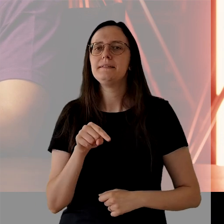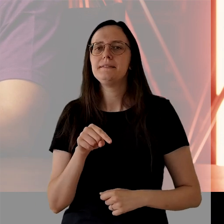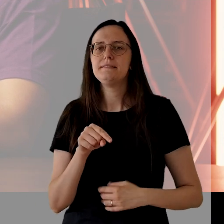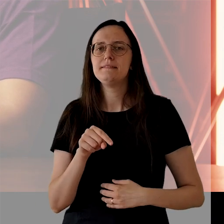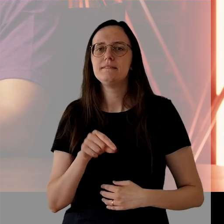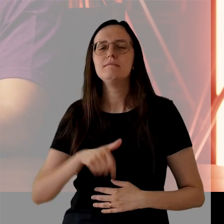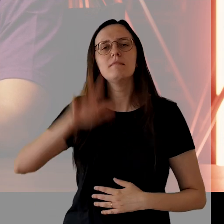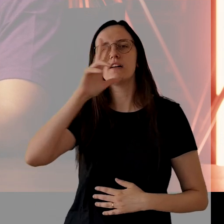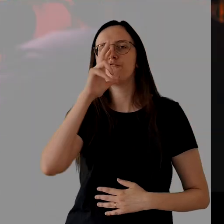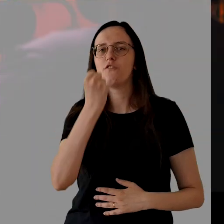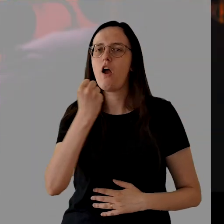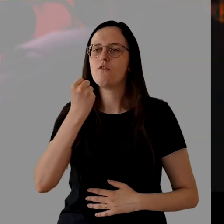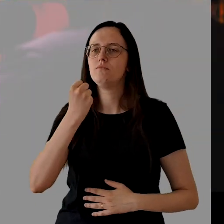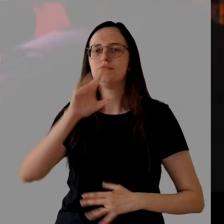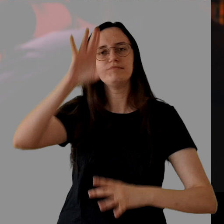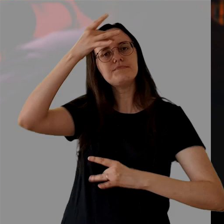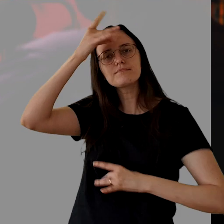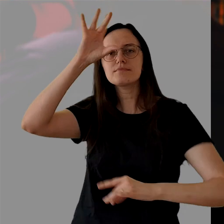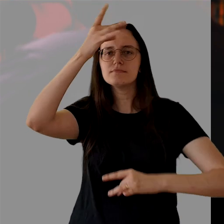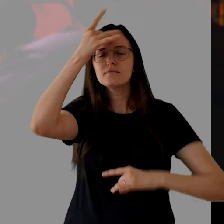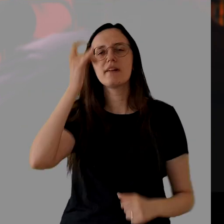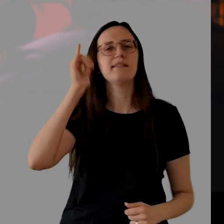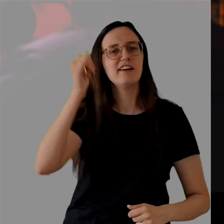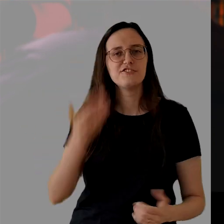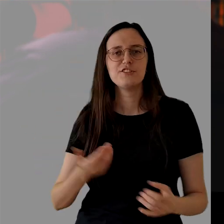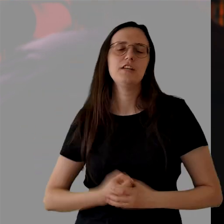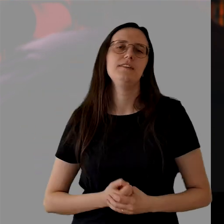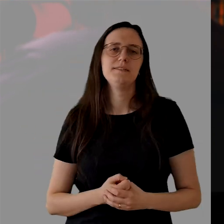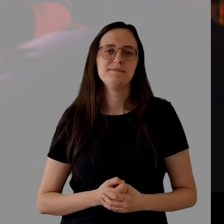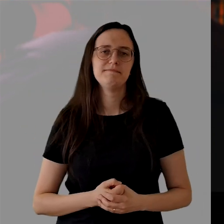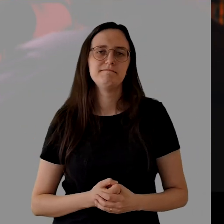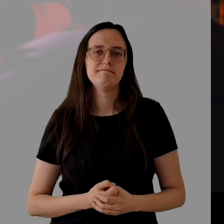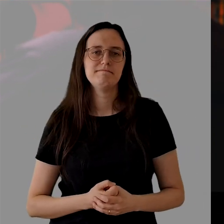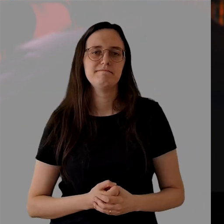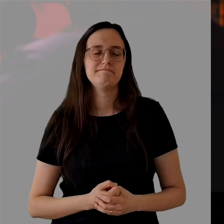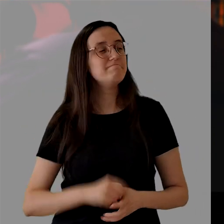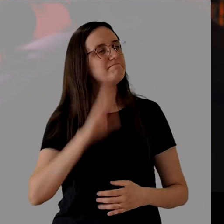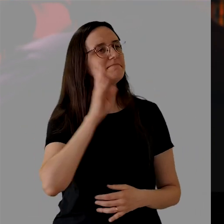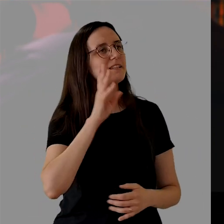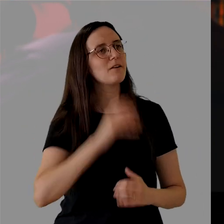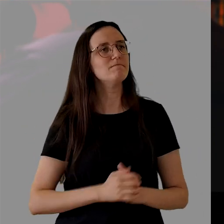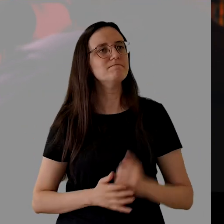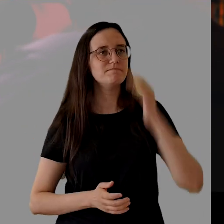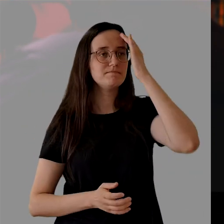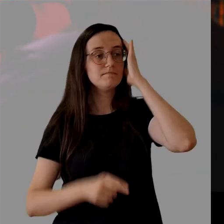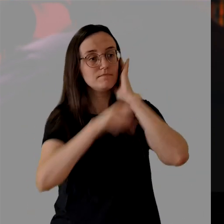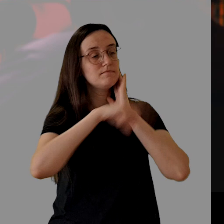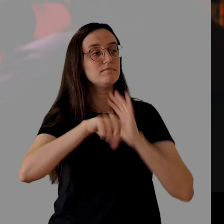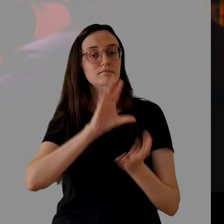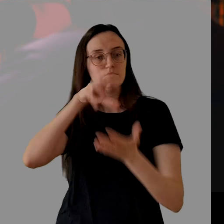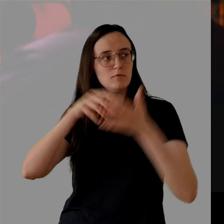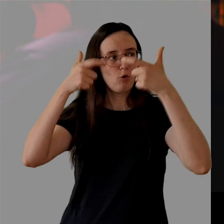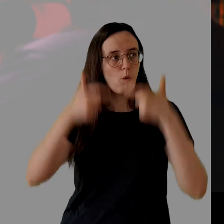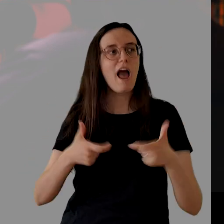acentuar, né, essas interpretações, essa narrativa. Que legal. E quando vocês fazem em estúdio, questão da Foley, você acaba